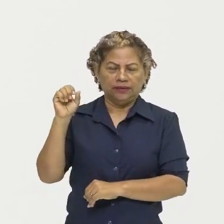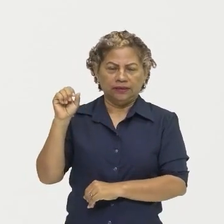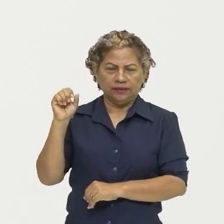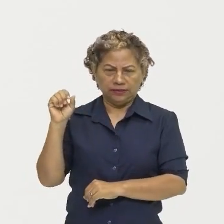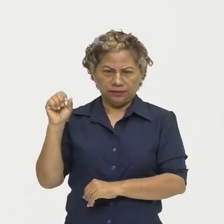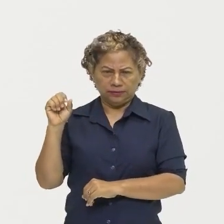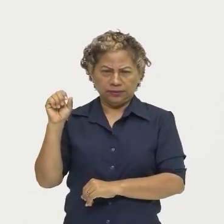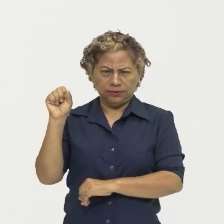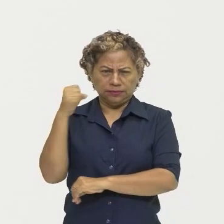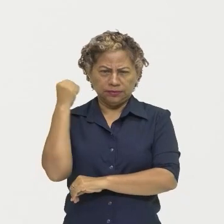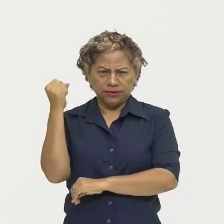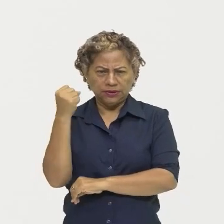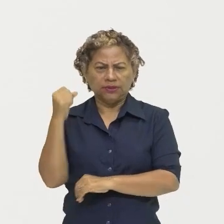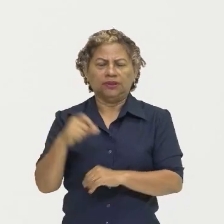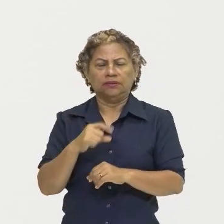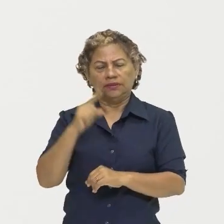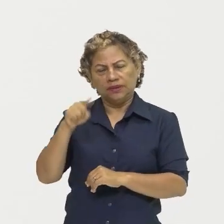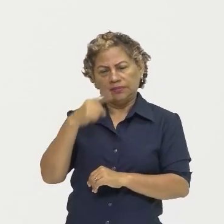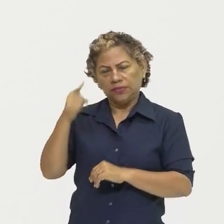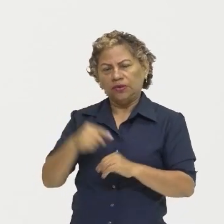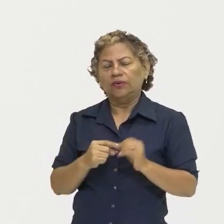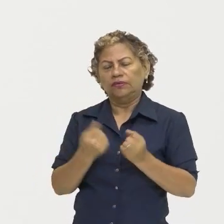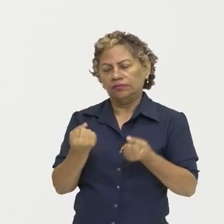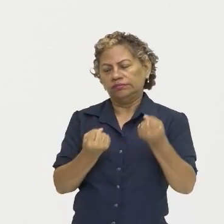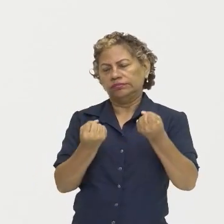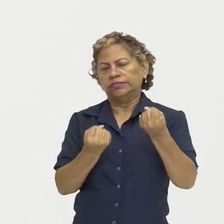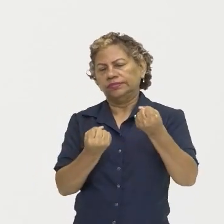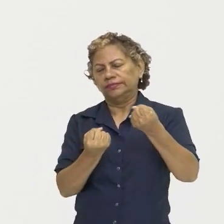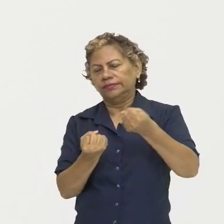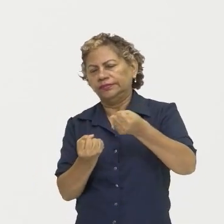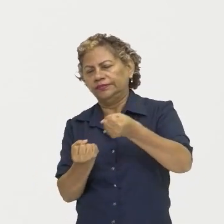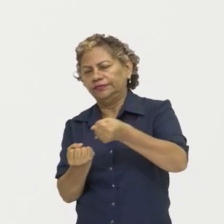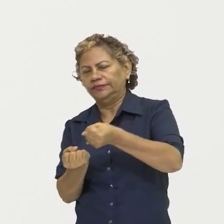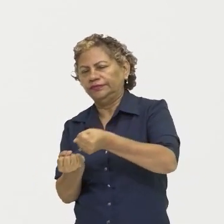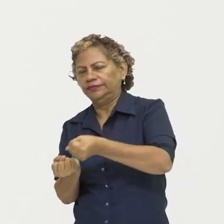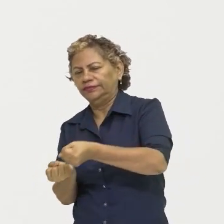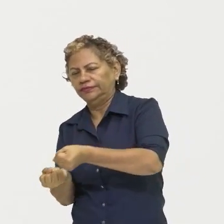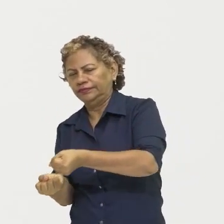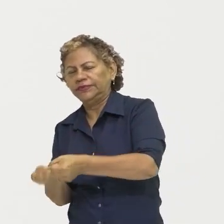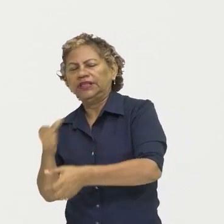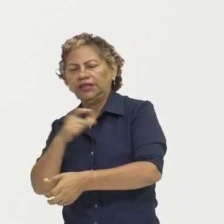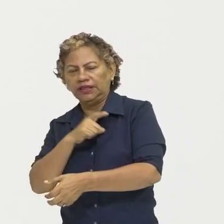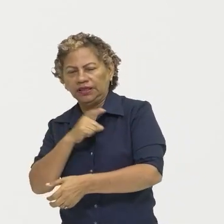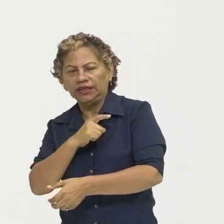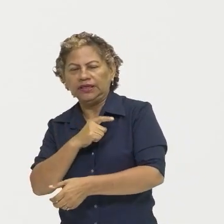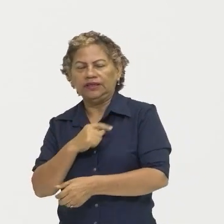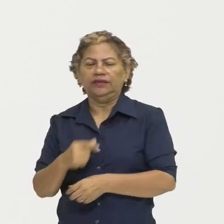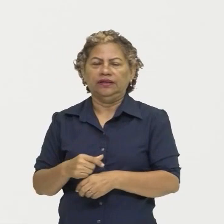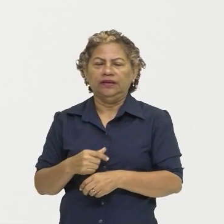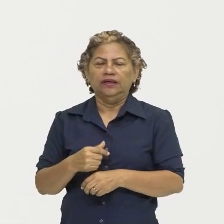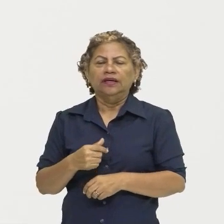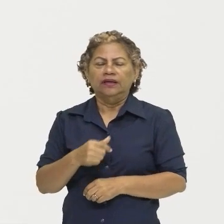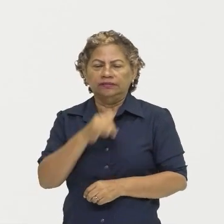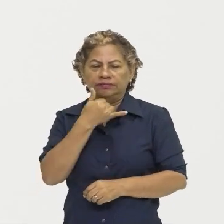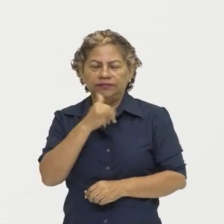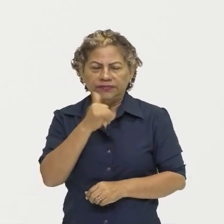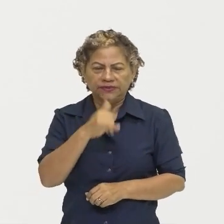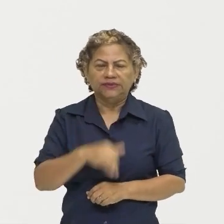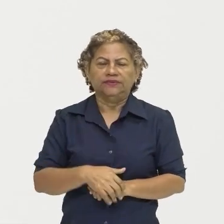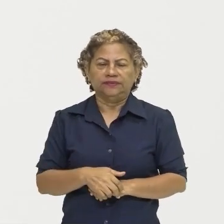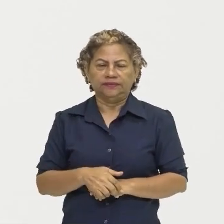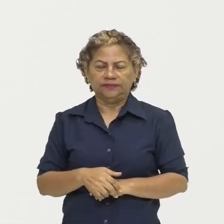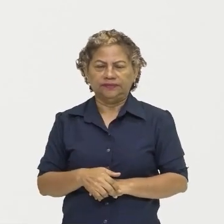posição. Depois ele volta a ter velocidade, logo ele é a energia